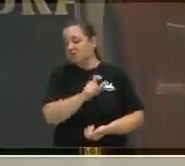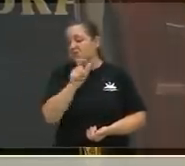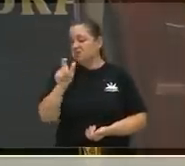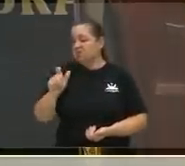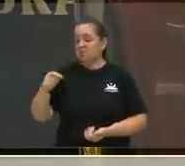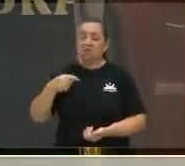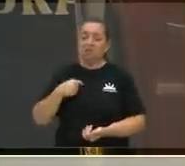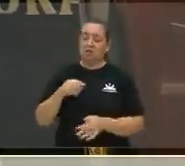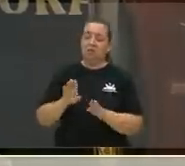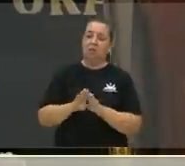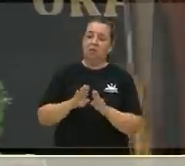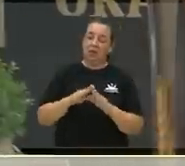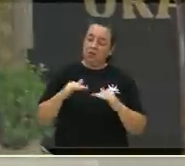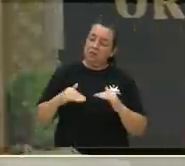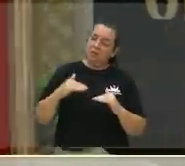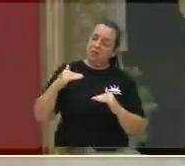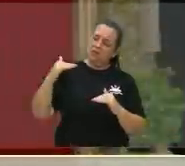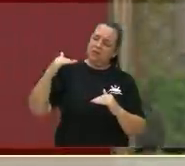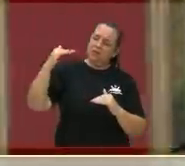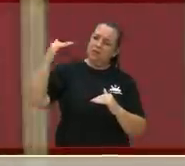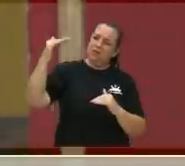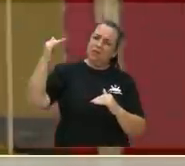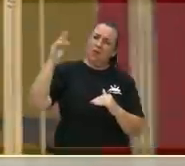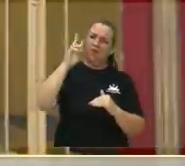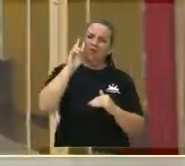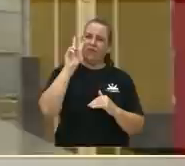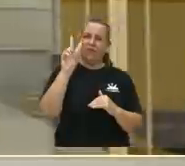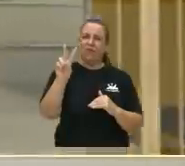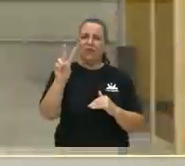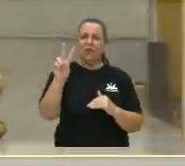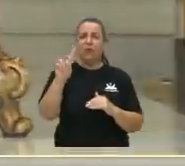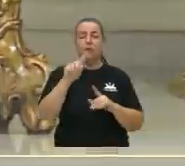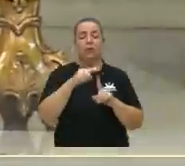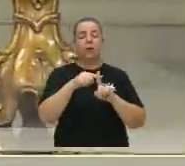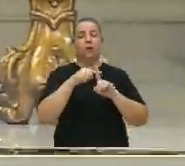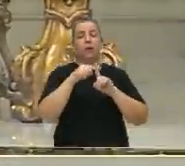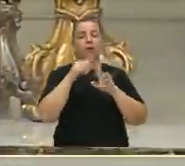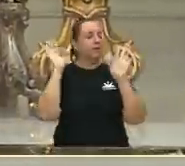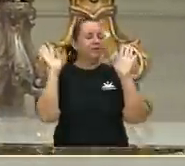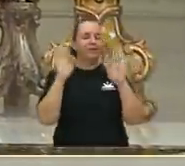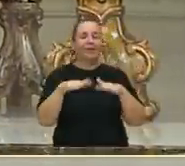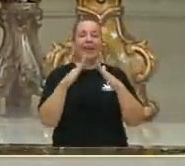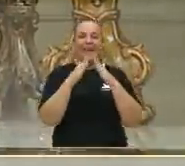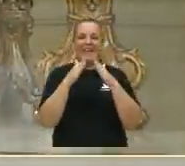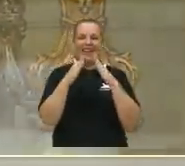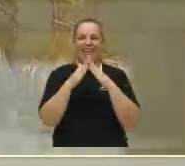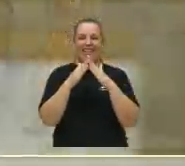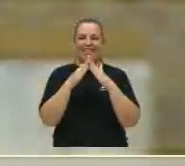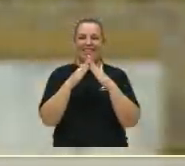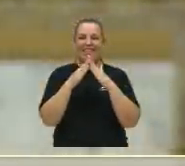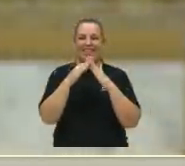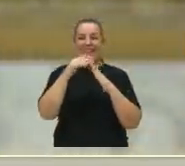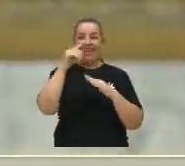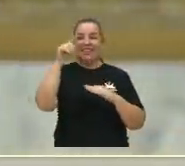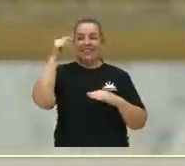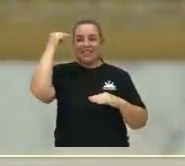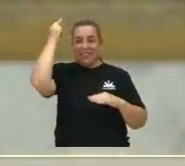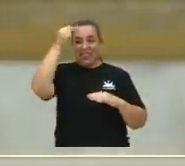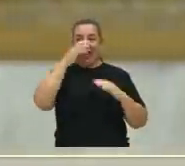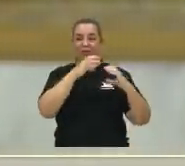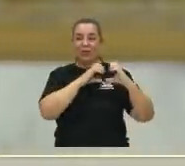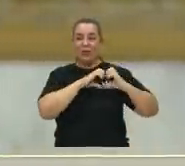que cresci vendo na casa e o sagrado coração de